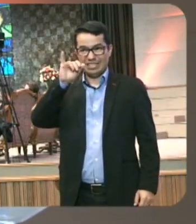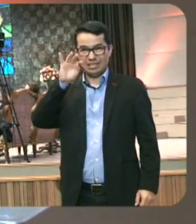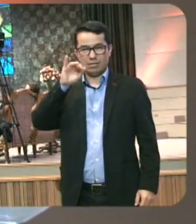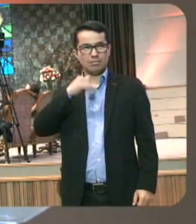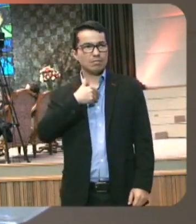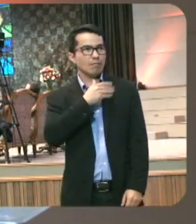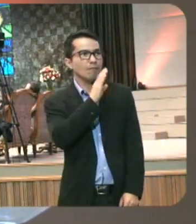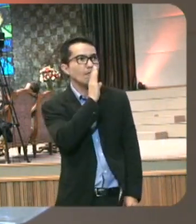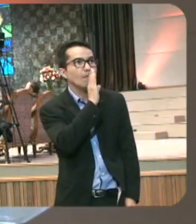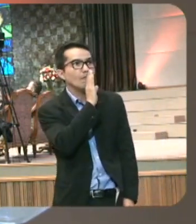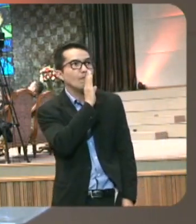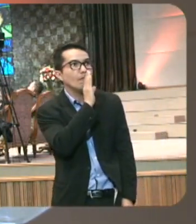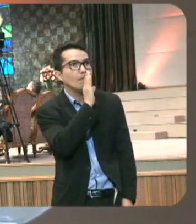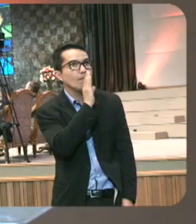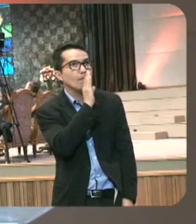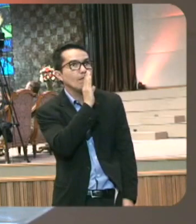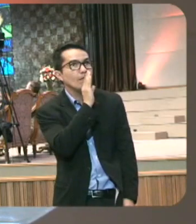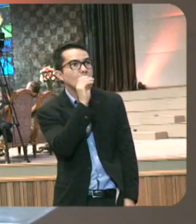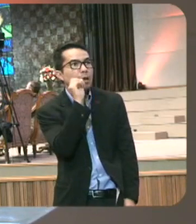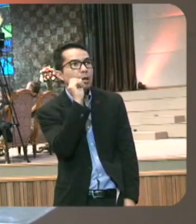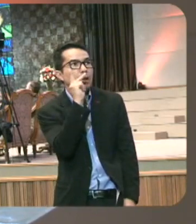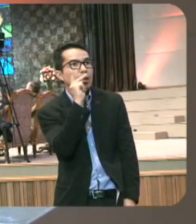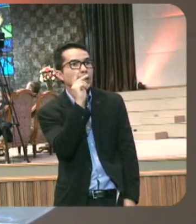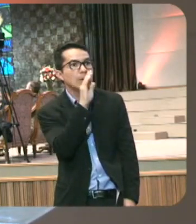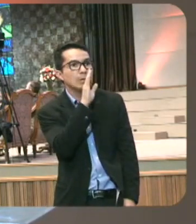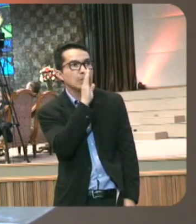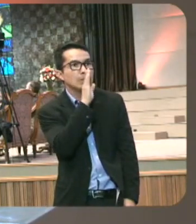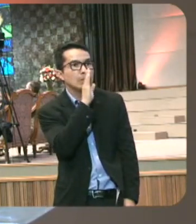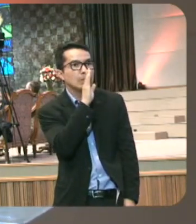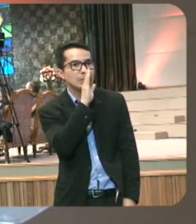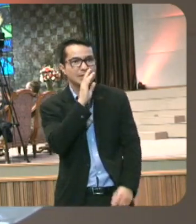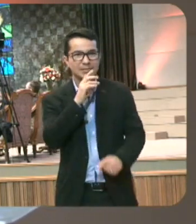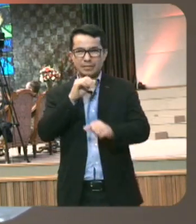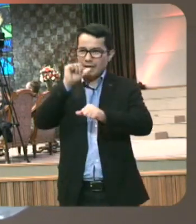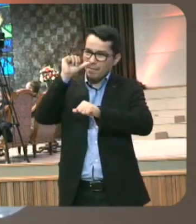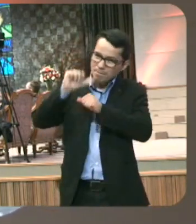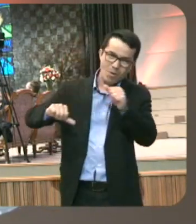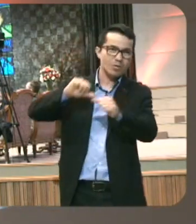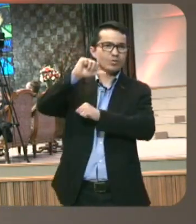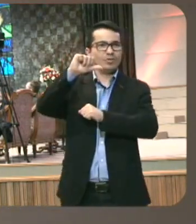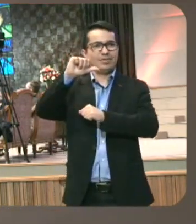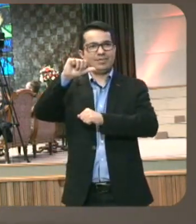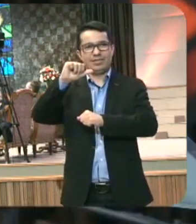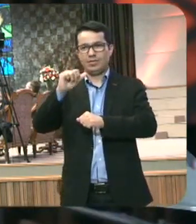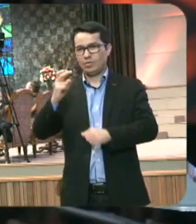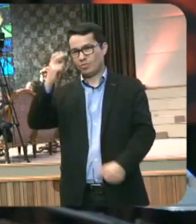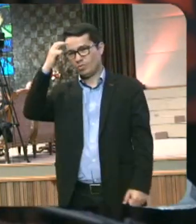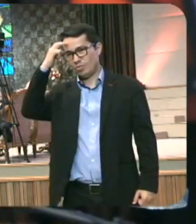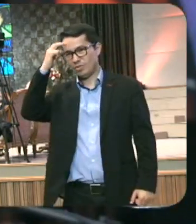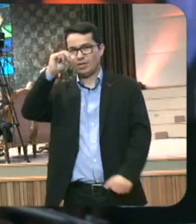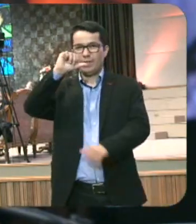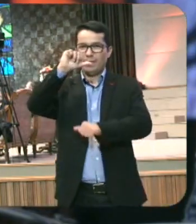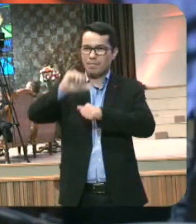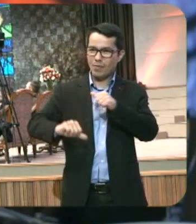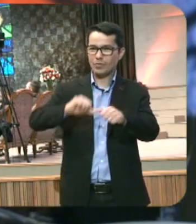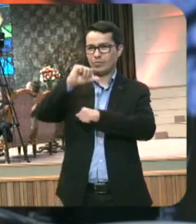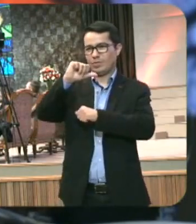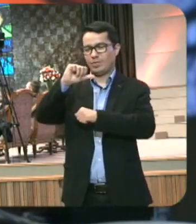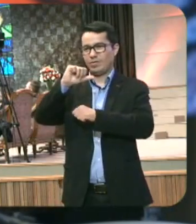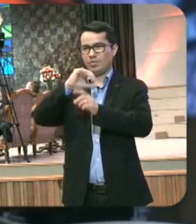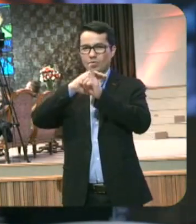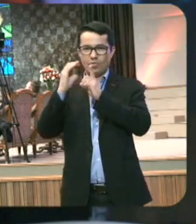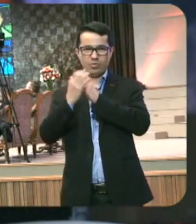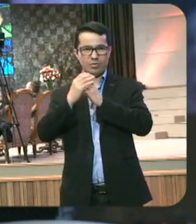serem governados pelos levitas e pelos sacerdotes, e assim serem altamente